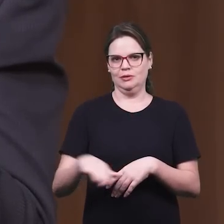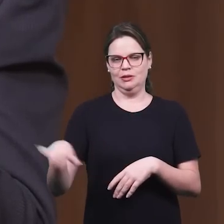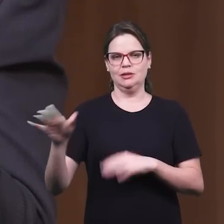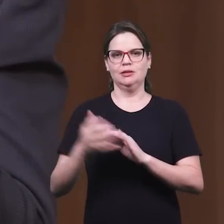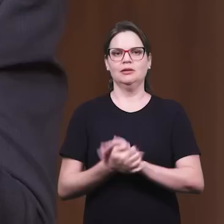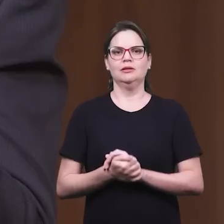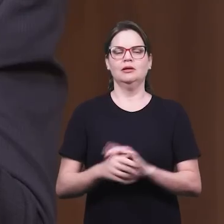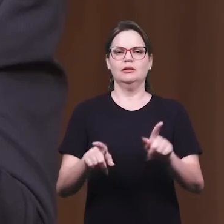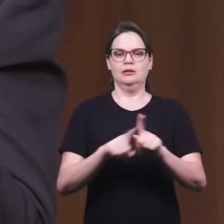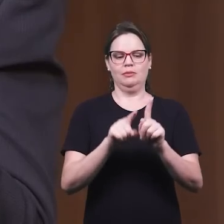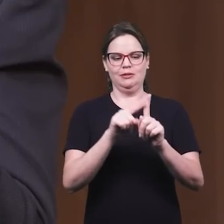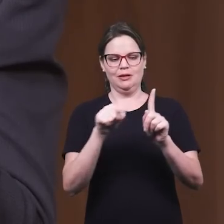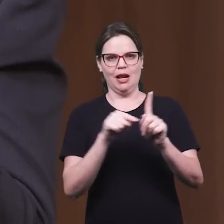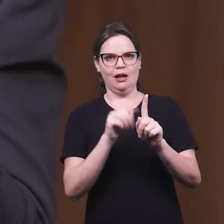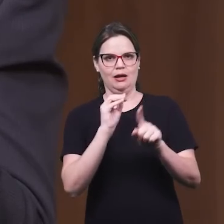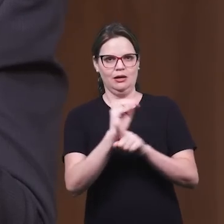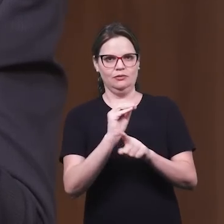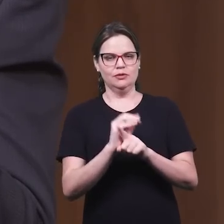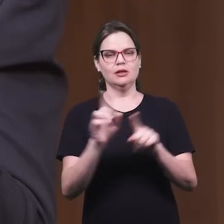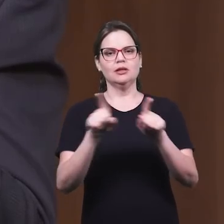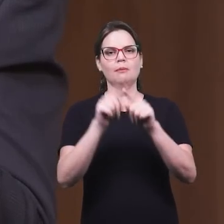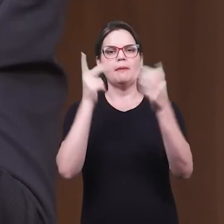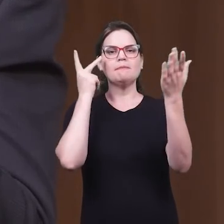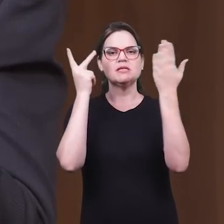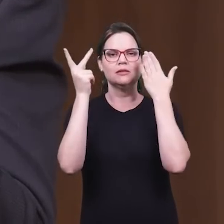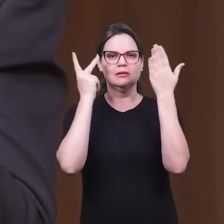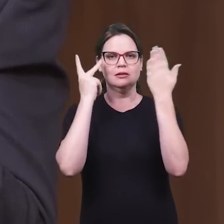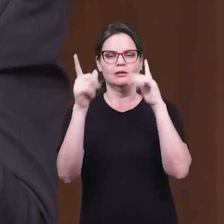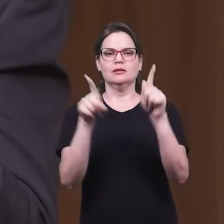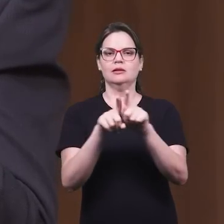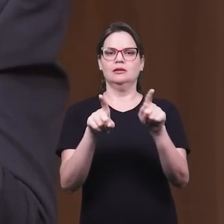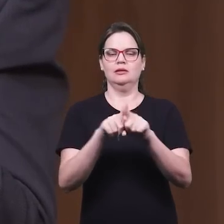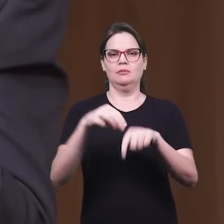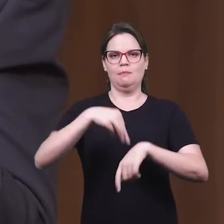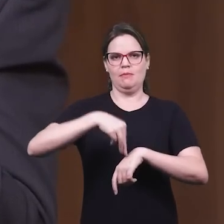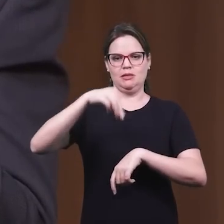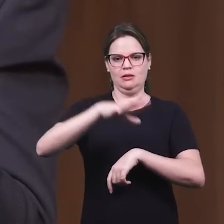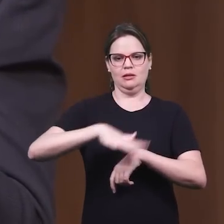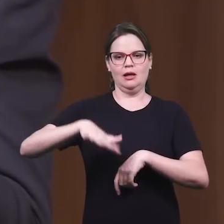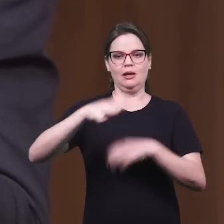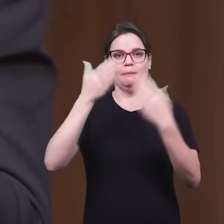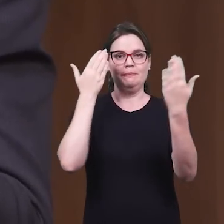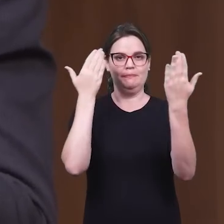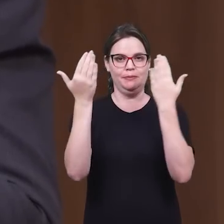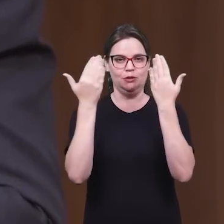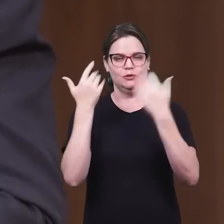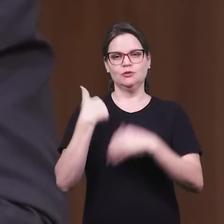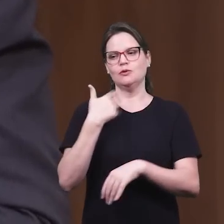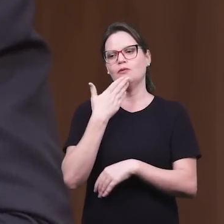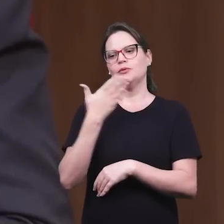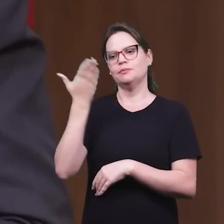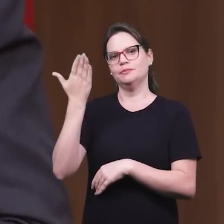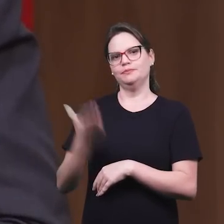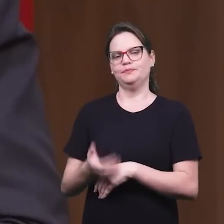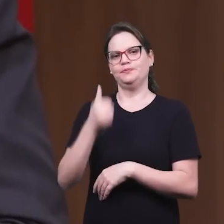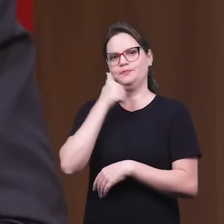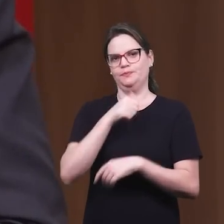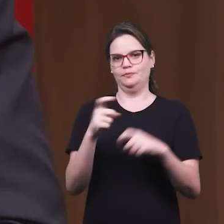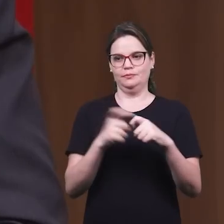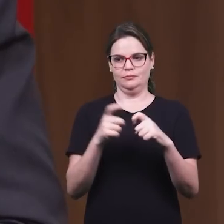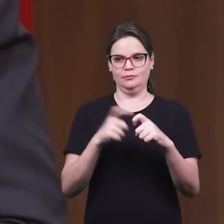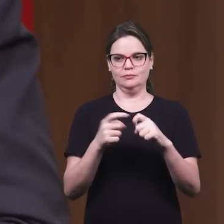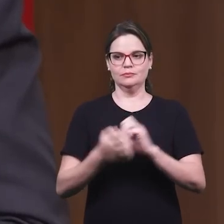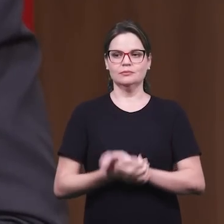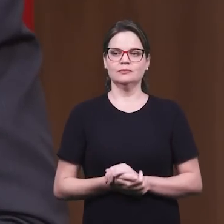ebiatra e psiquiatra e mestre em psicologia. Vou pedir para que a doutora Ana ela fale